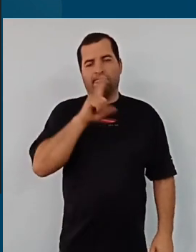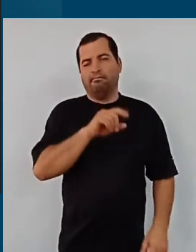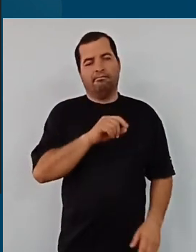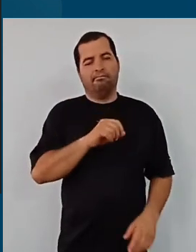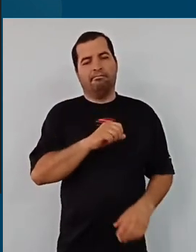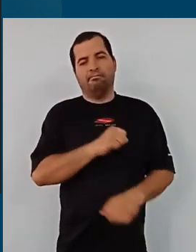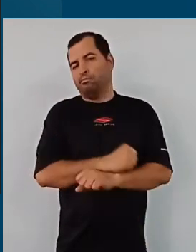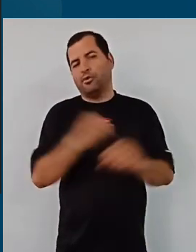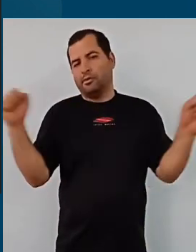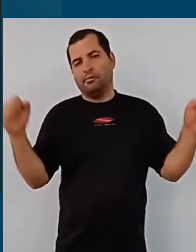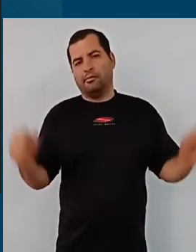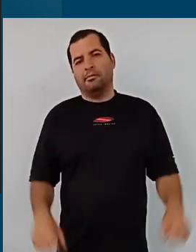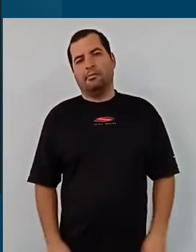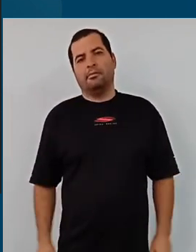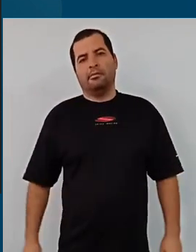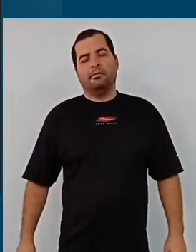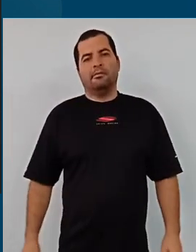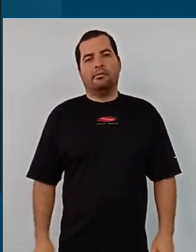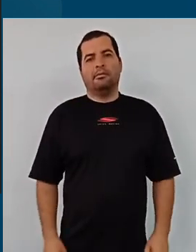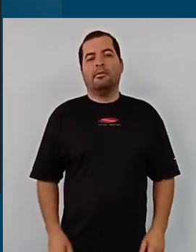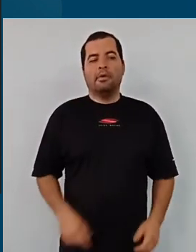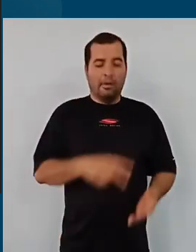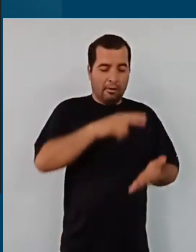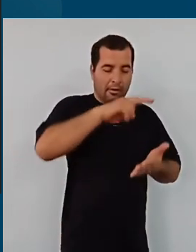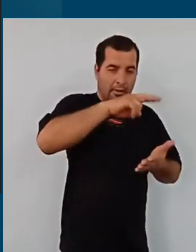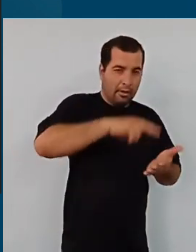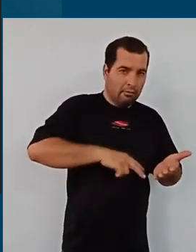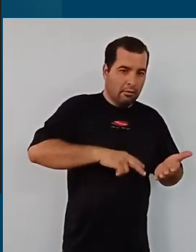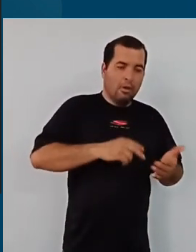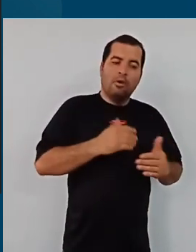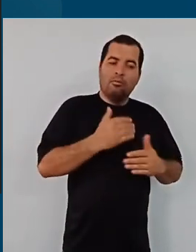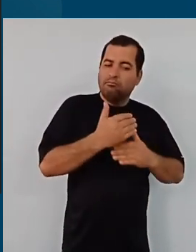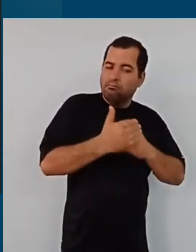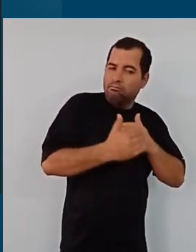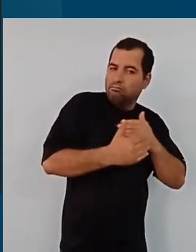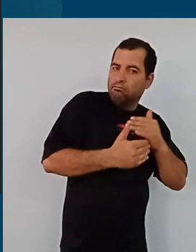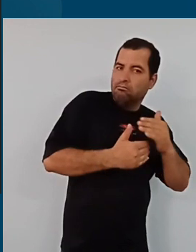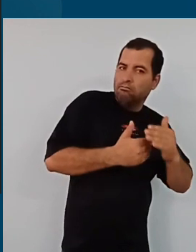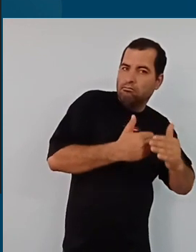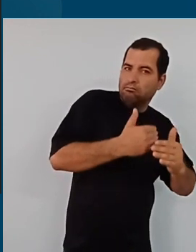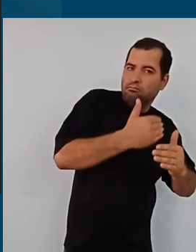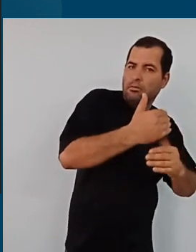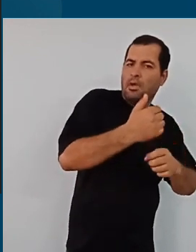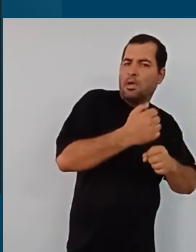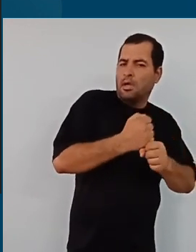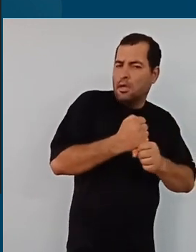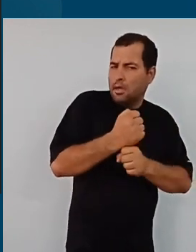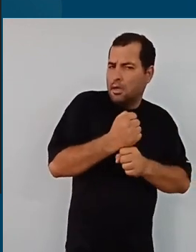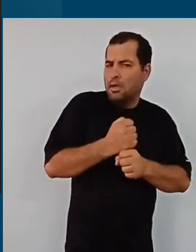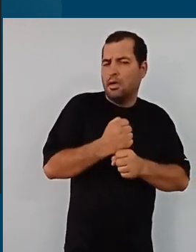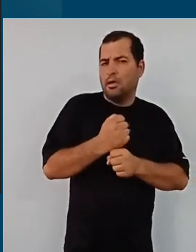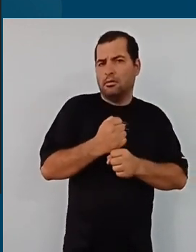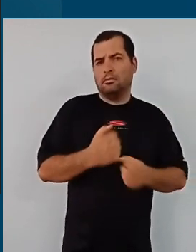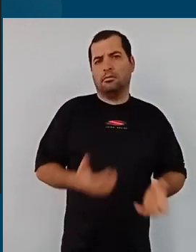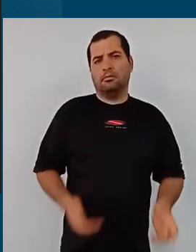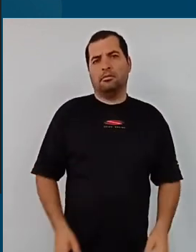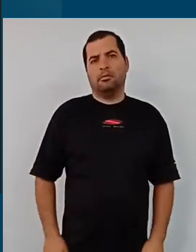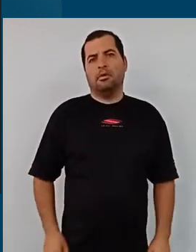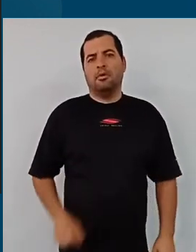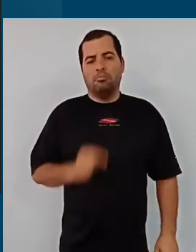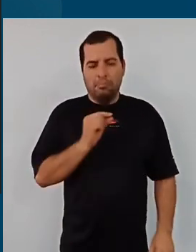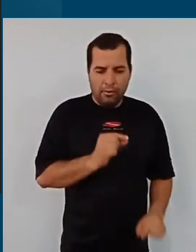impossível. A capacidade leitora é uma construção de anos, mas ela se